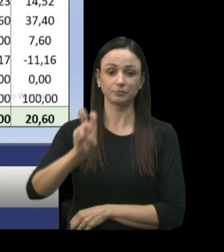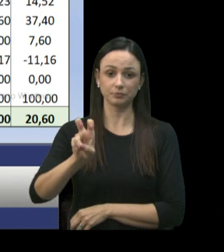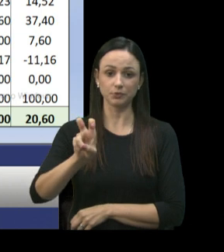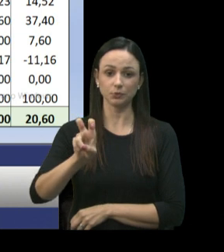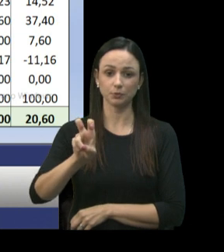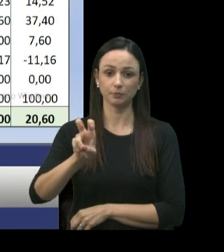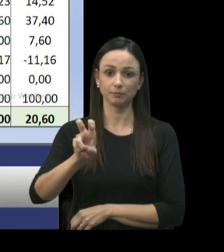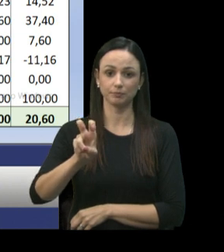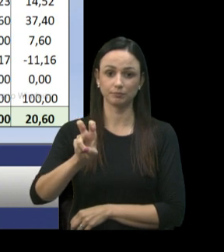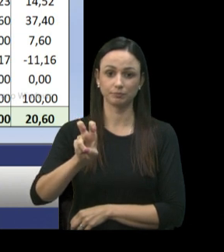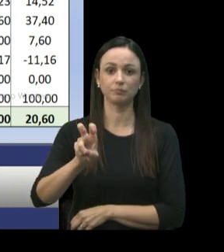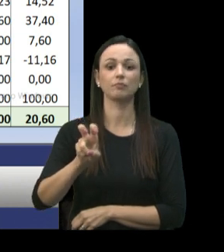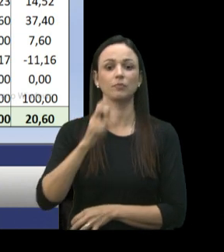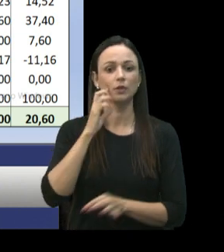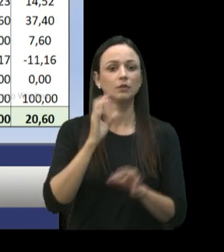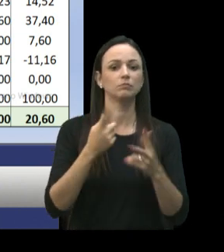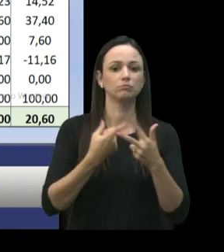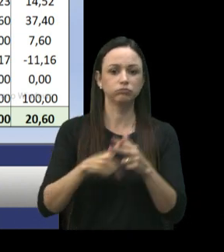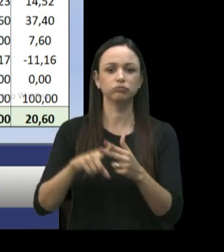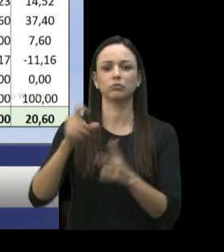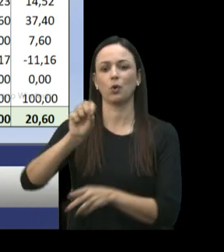86.495.000. Reestimado